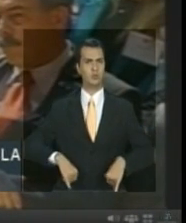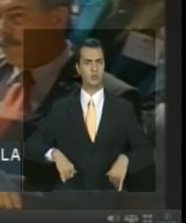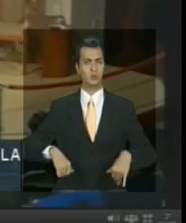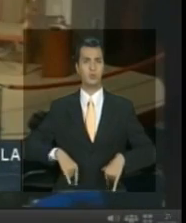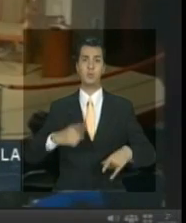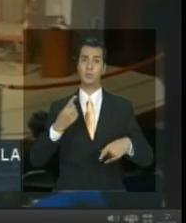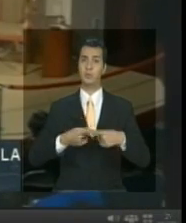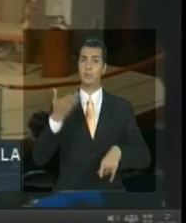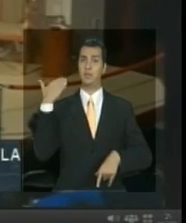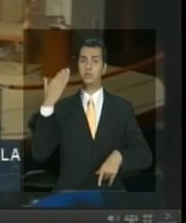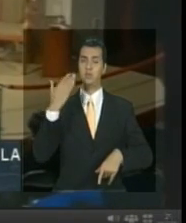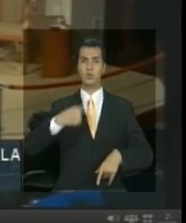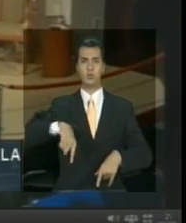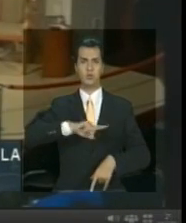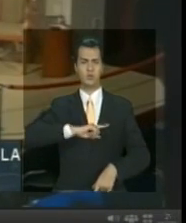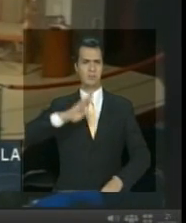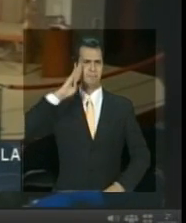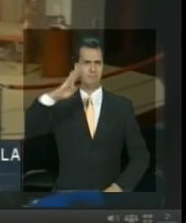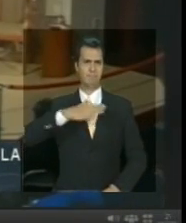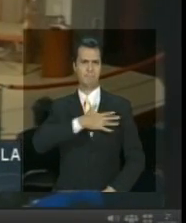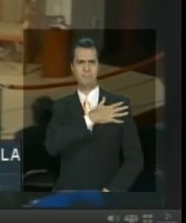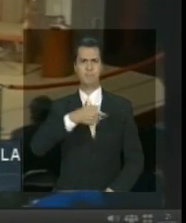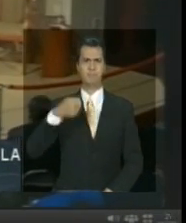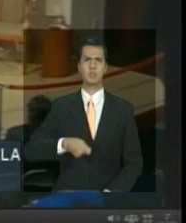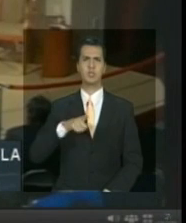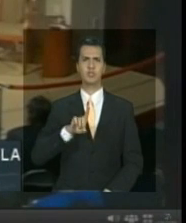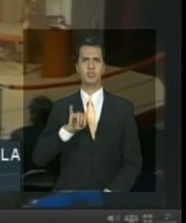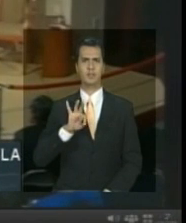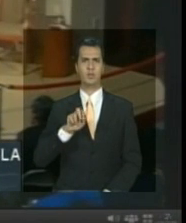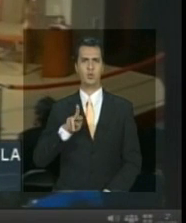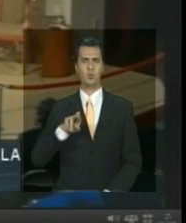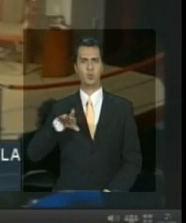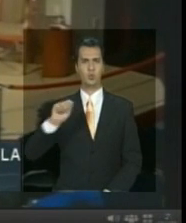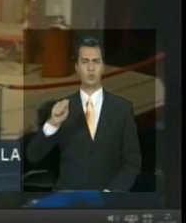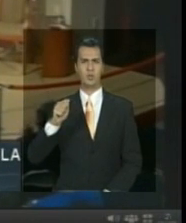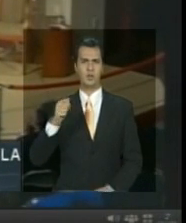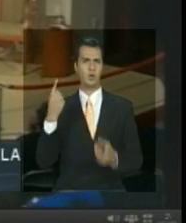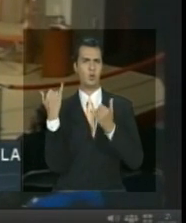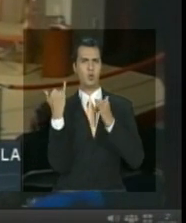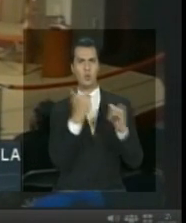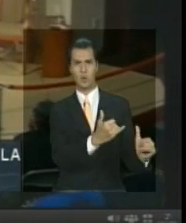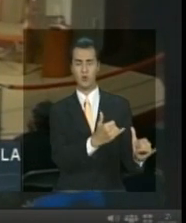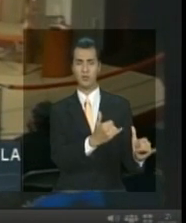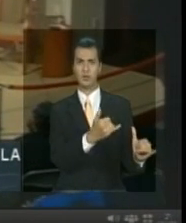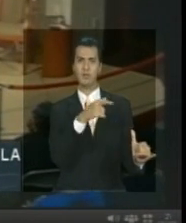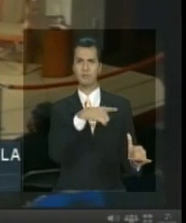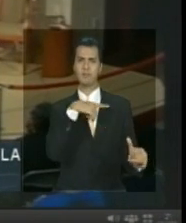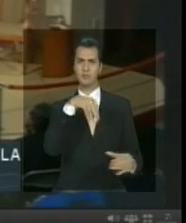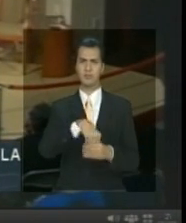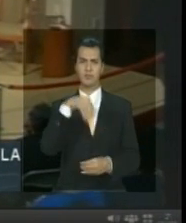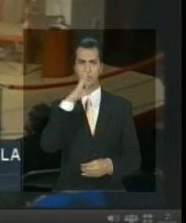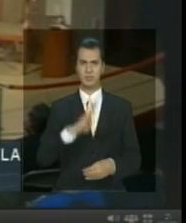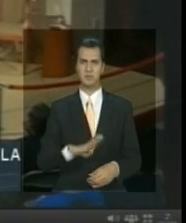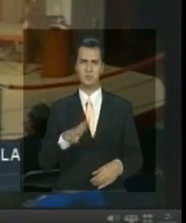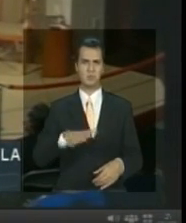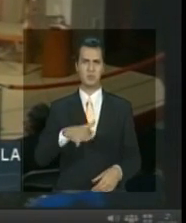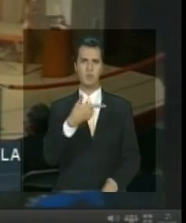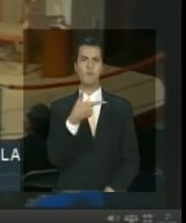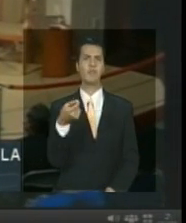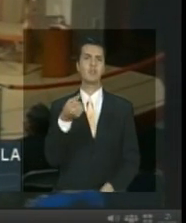opor-nos à ditadura que durou no Brasil em torno de 20 anos, nós aprendemos, não nos